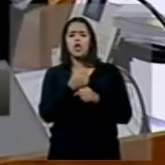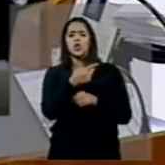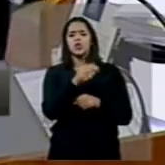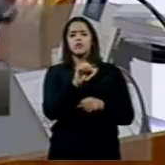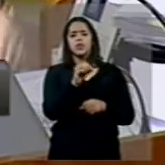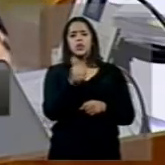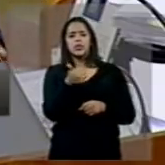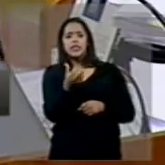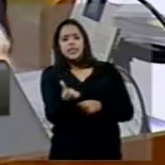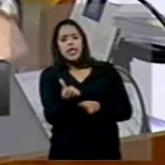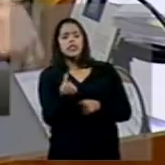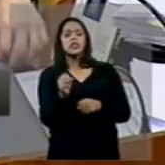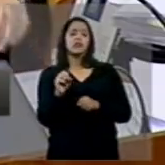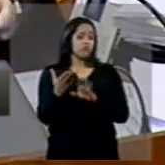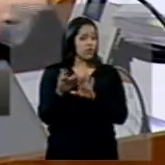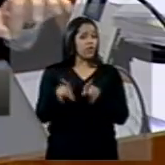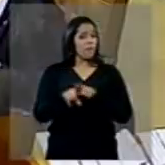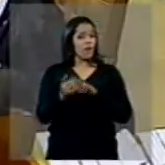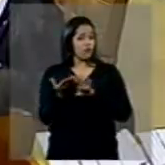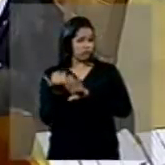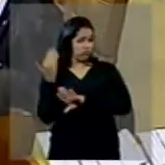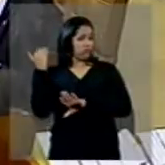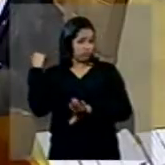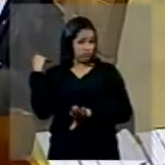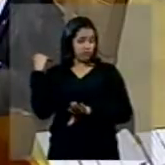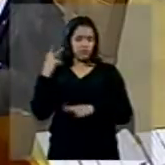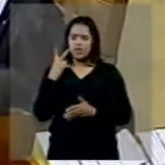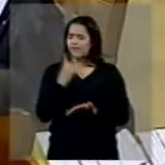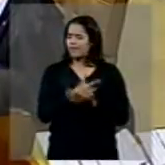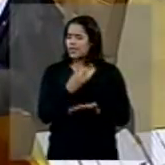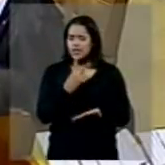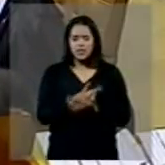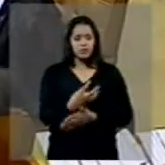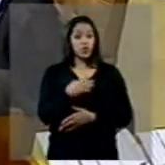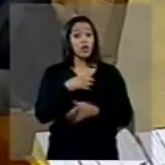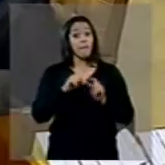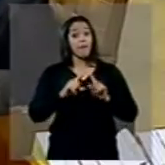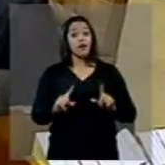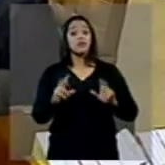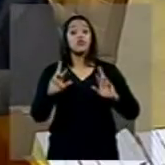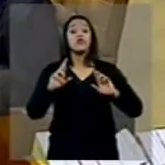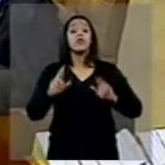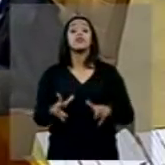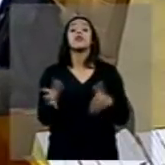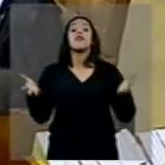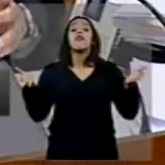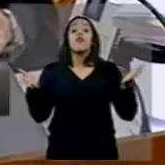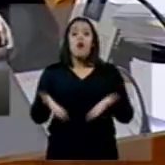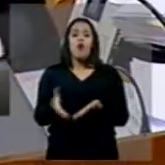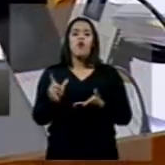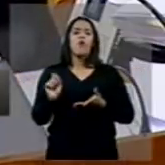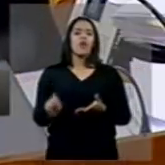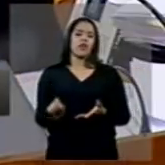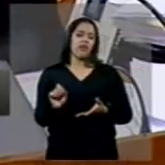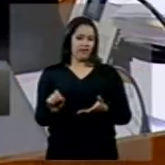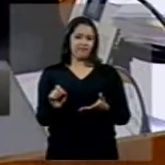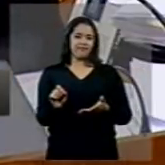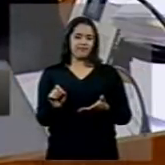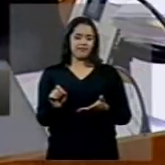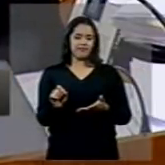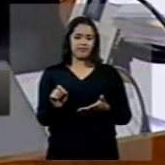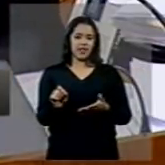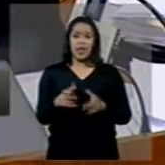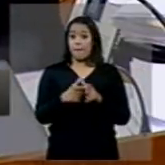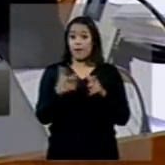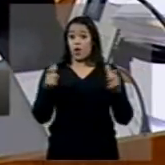nas anteriores. Da mesma forma, a diferença agora é que se coloca a questão